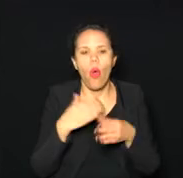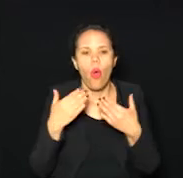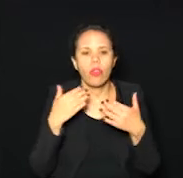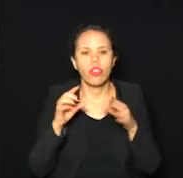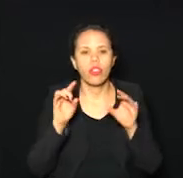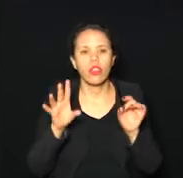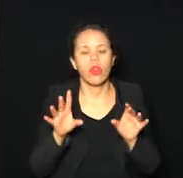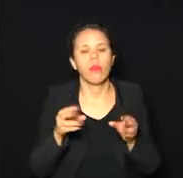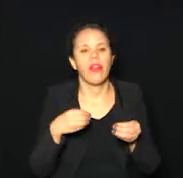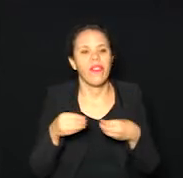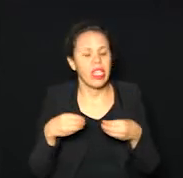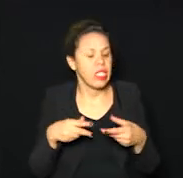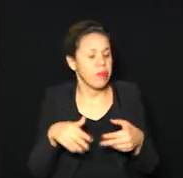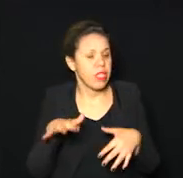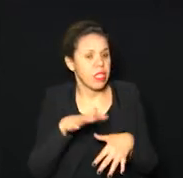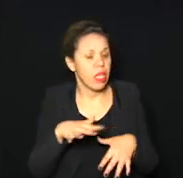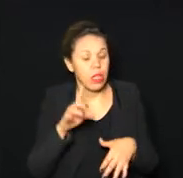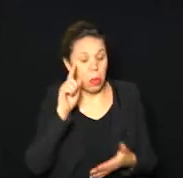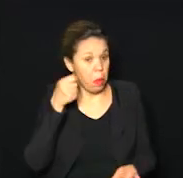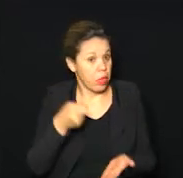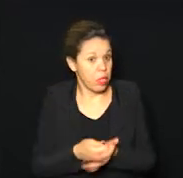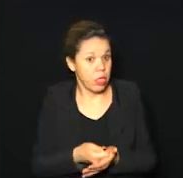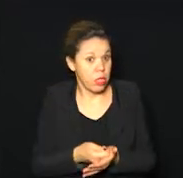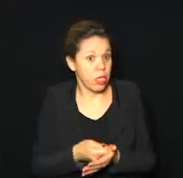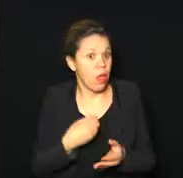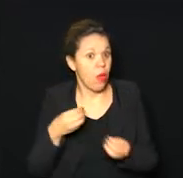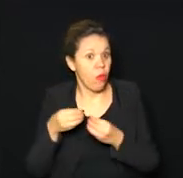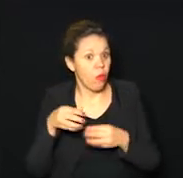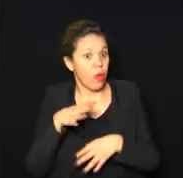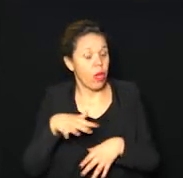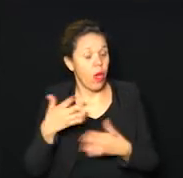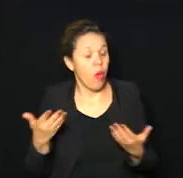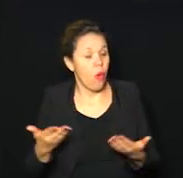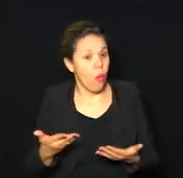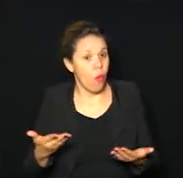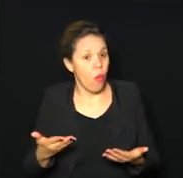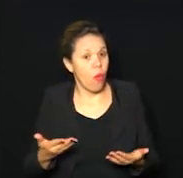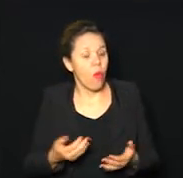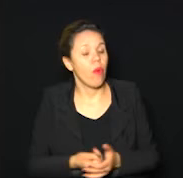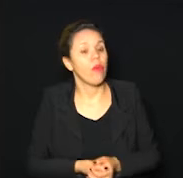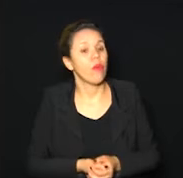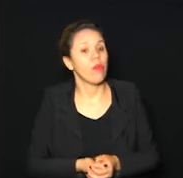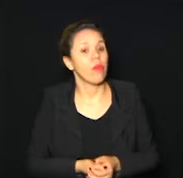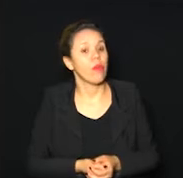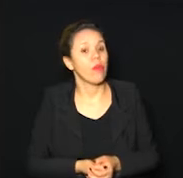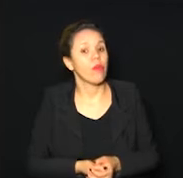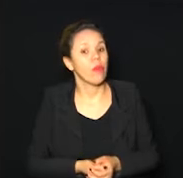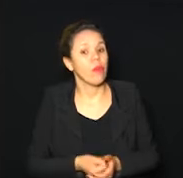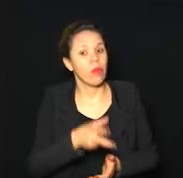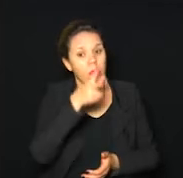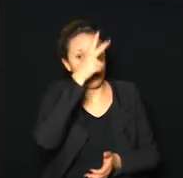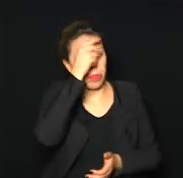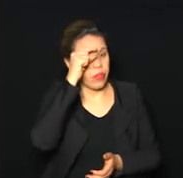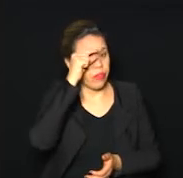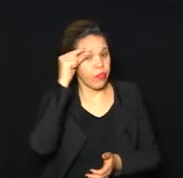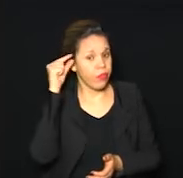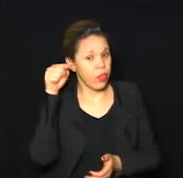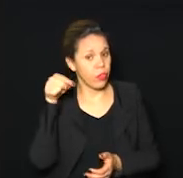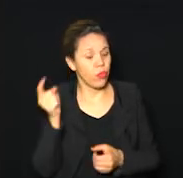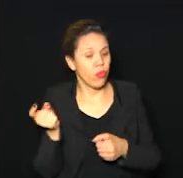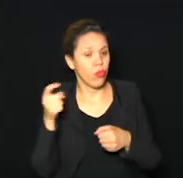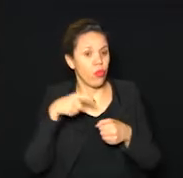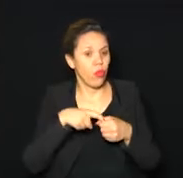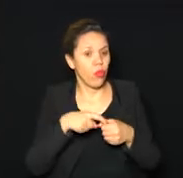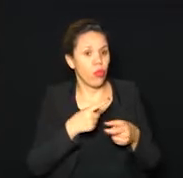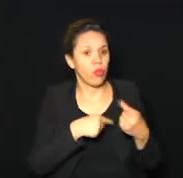tem visto também que não apenas a decisão da flexibilização, que agora, né, o prefeito Jonas Donizete voltou atrás,